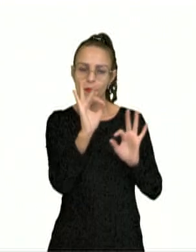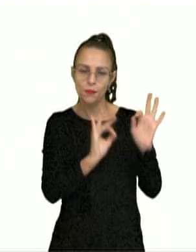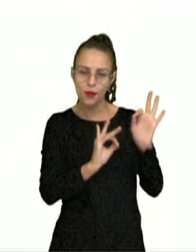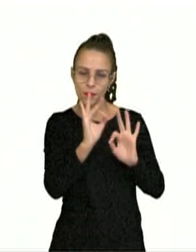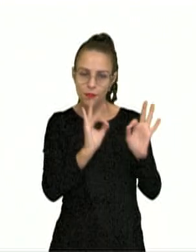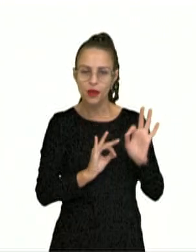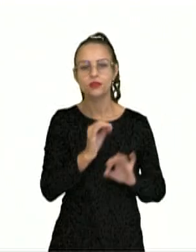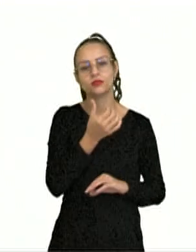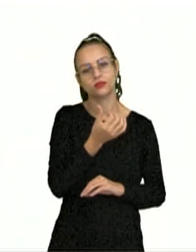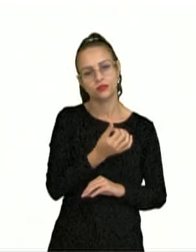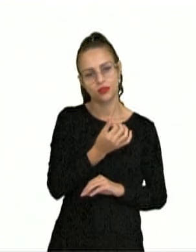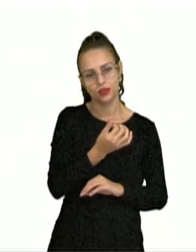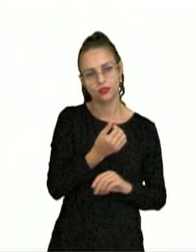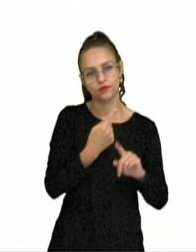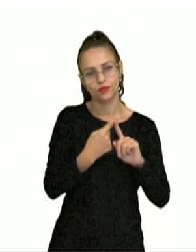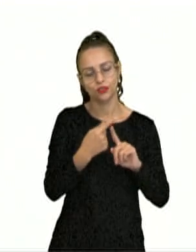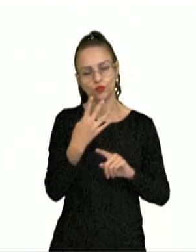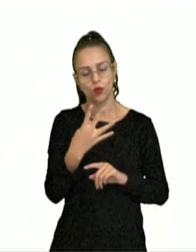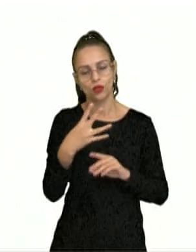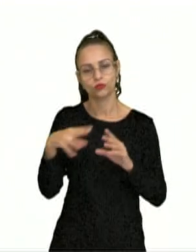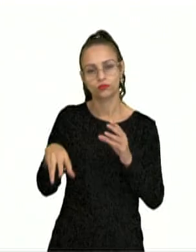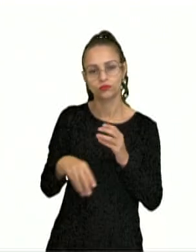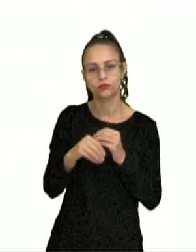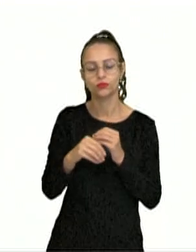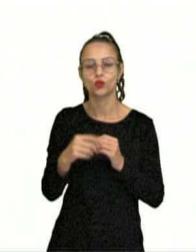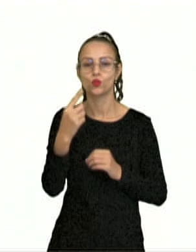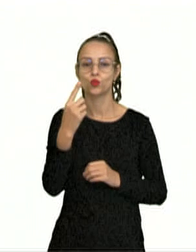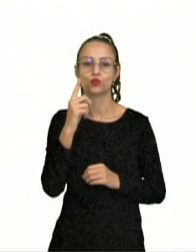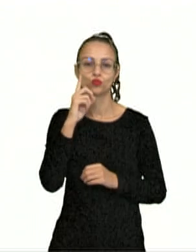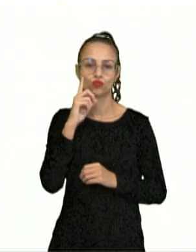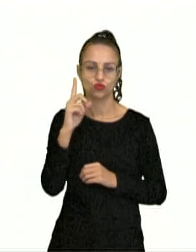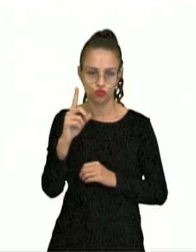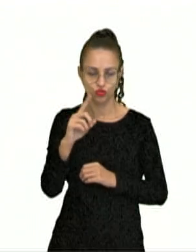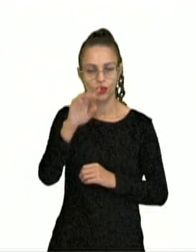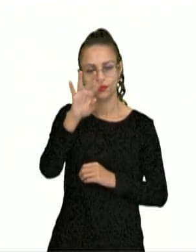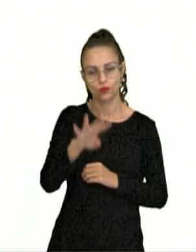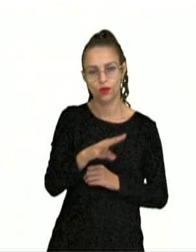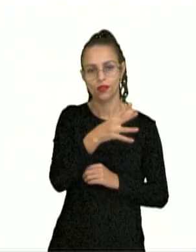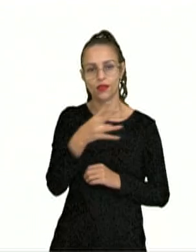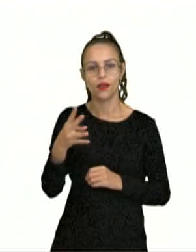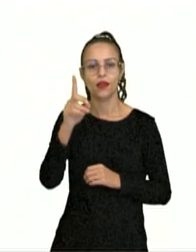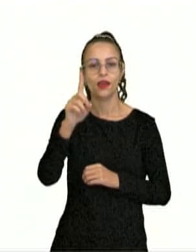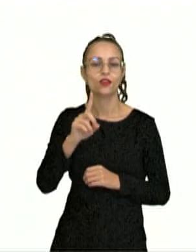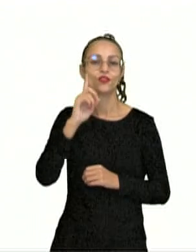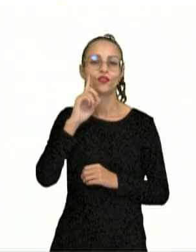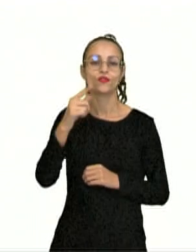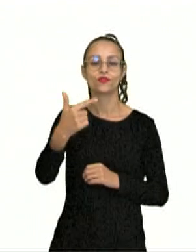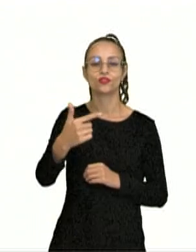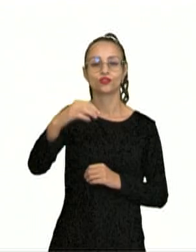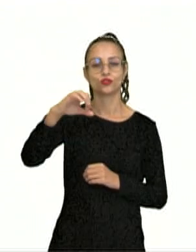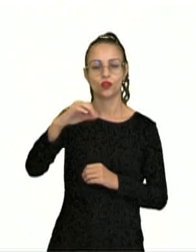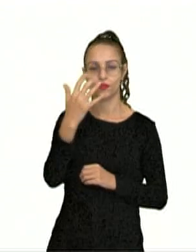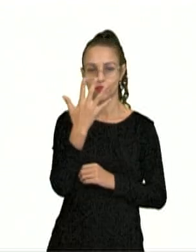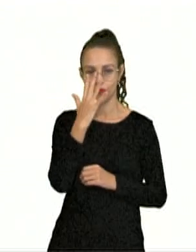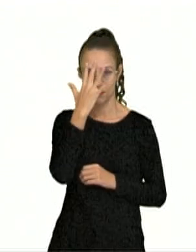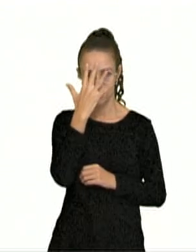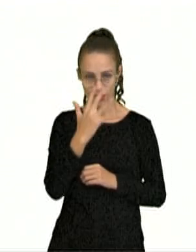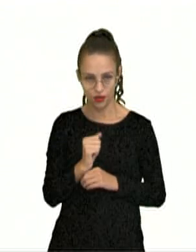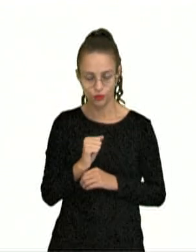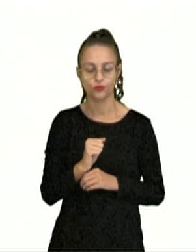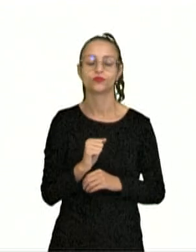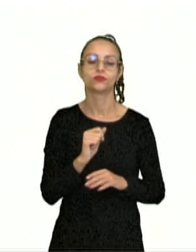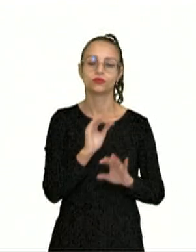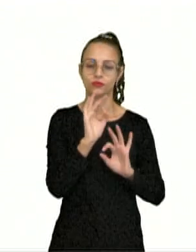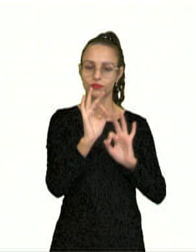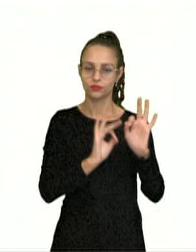vezes 4, 24, acrescenta-se um dia no calendário, que é o dia 29 de fevereiro. Então, para fazer esse ajuste